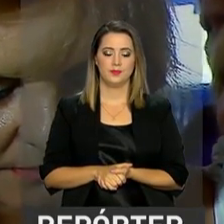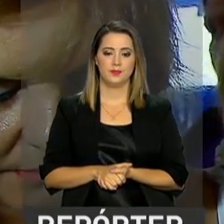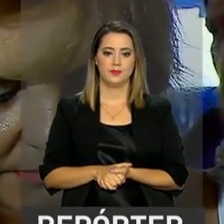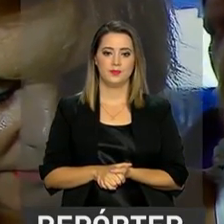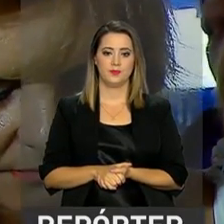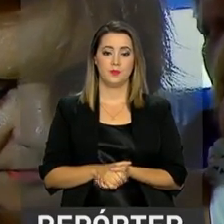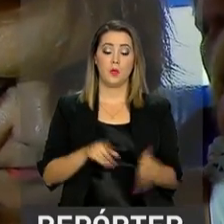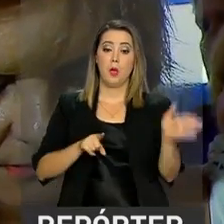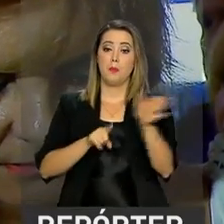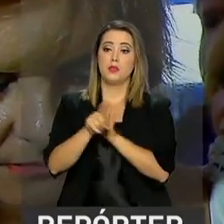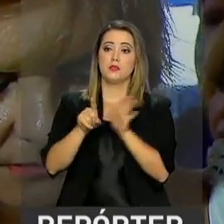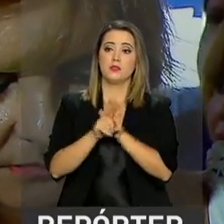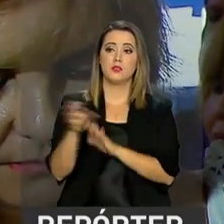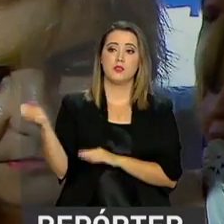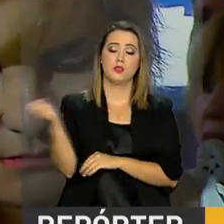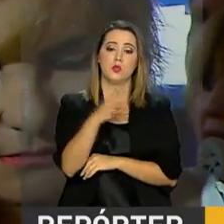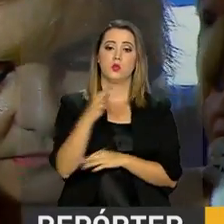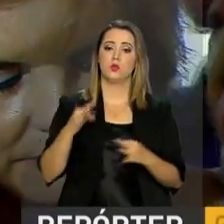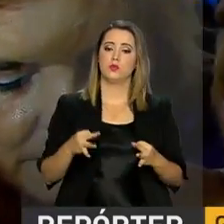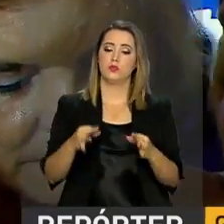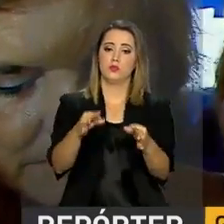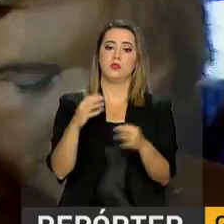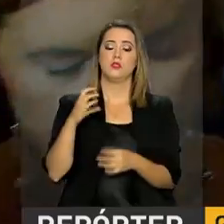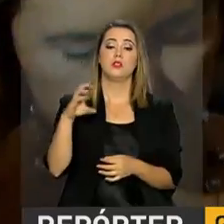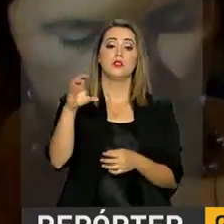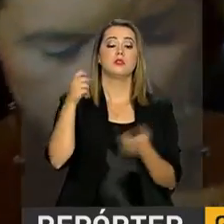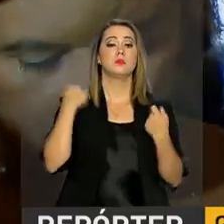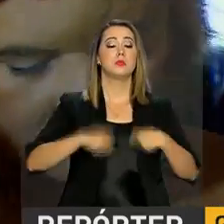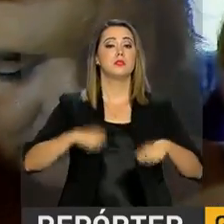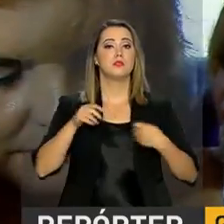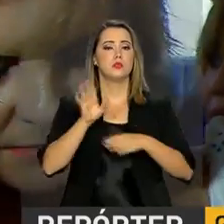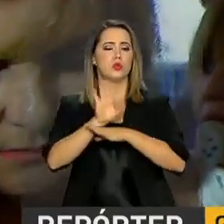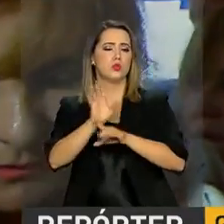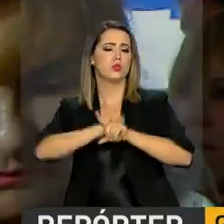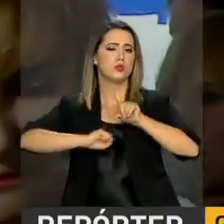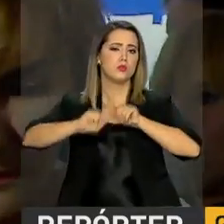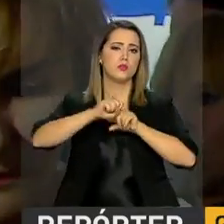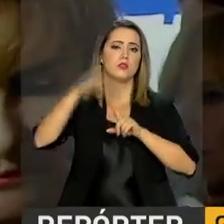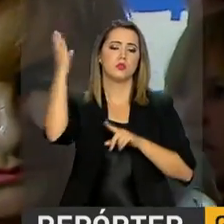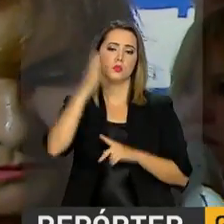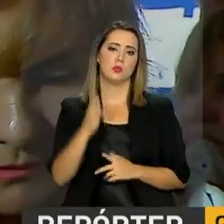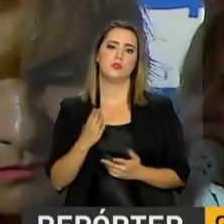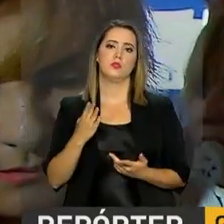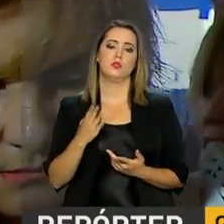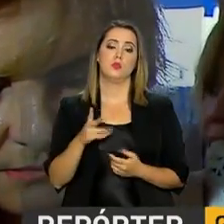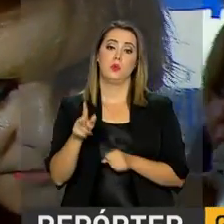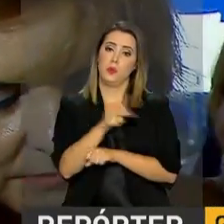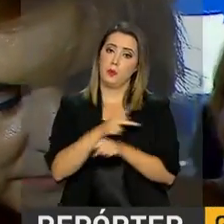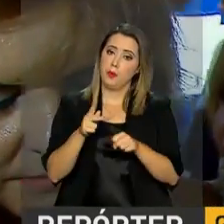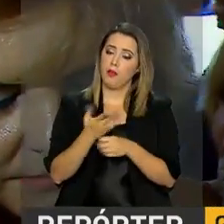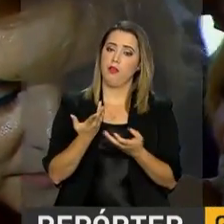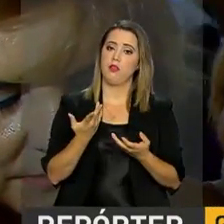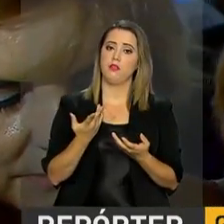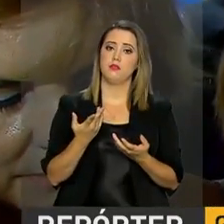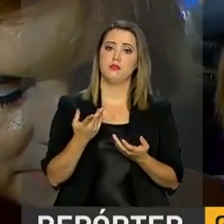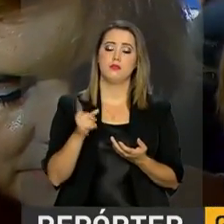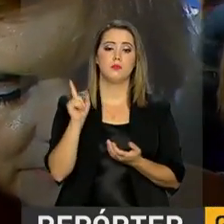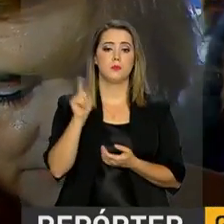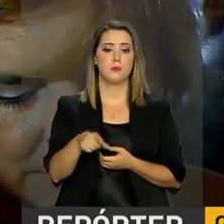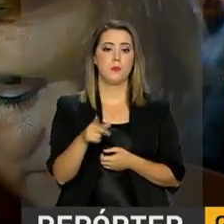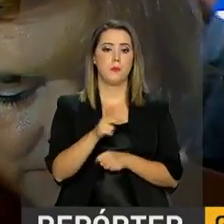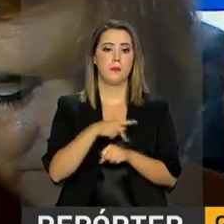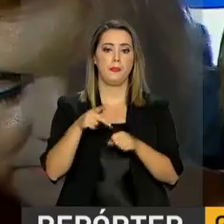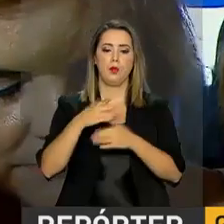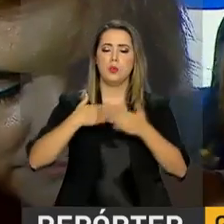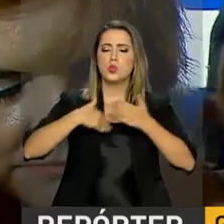A pesquisa, a inovação, a ciência, eles precisam do apoio da sociedade brasileira. O país, e não é assim, e